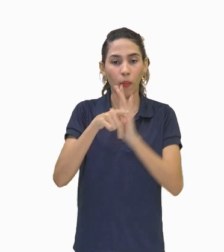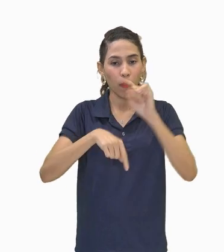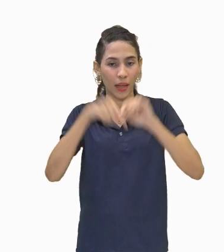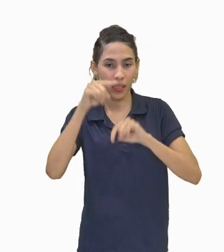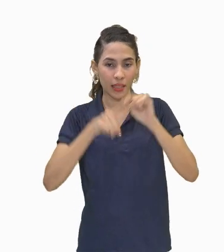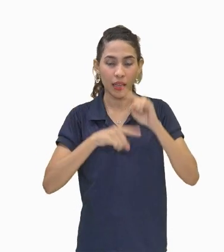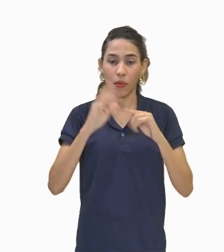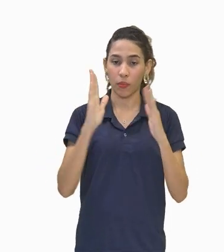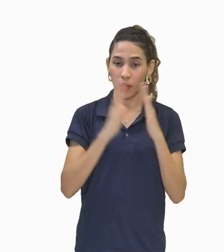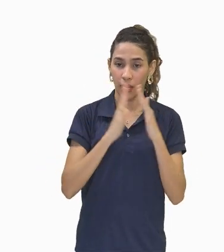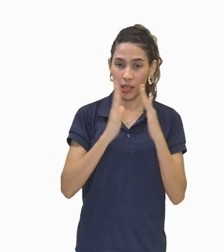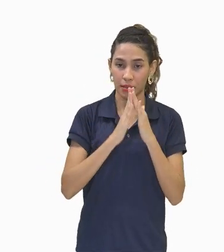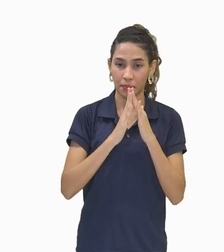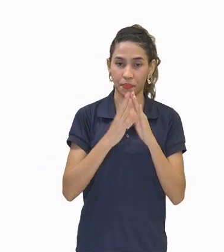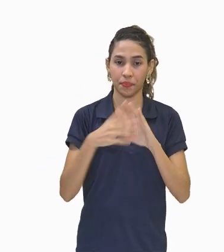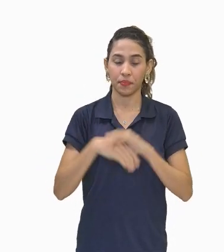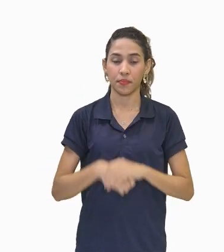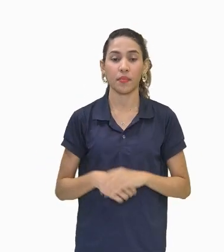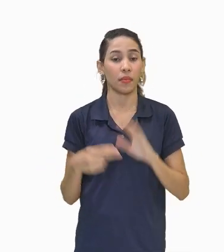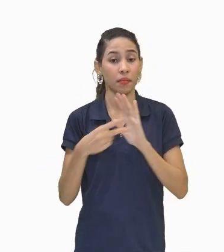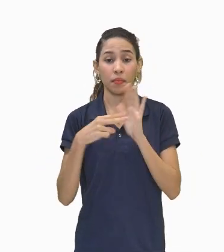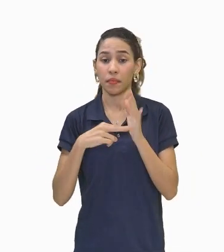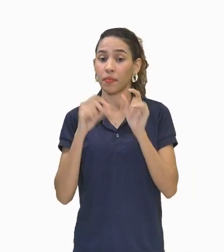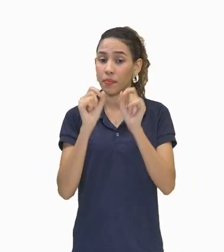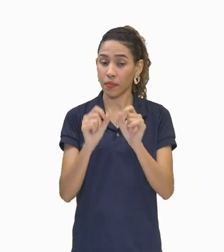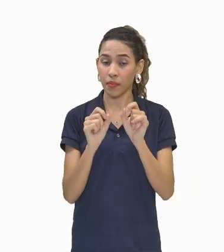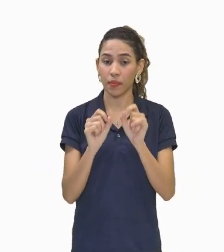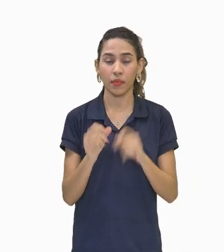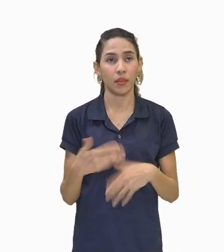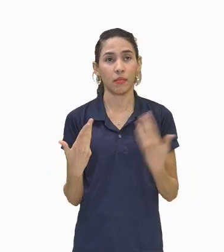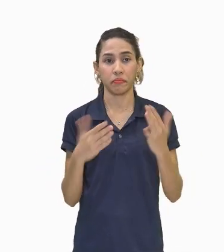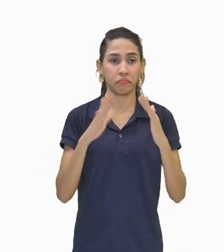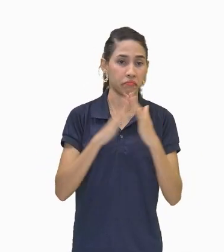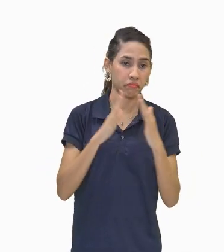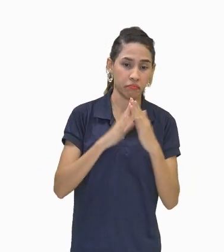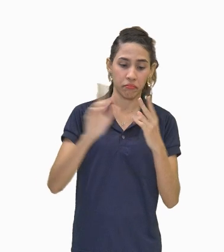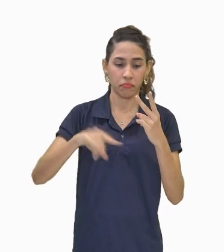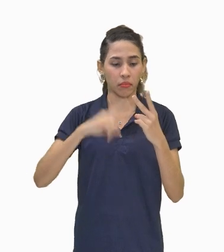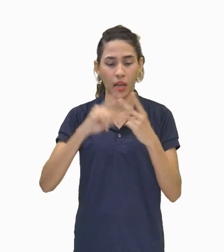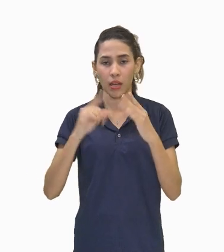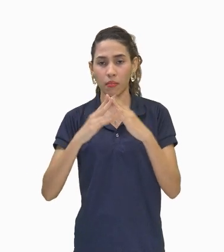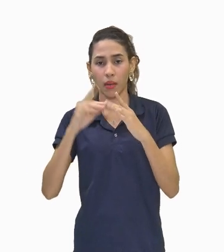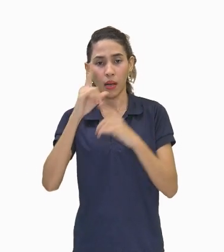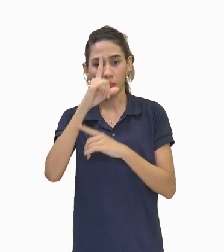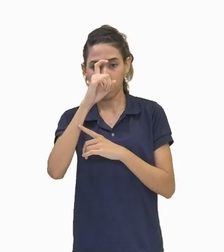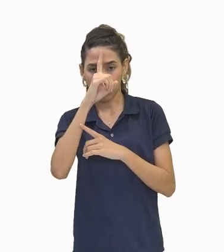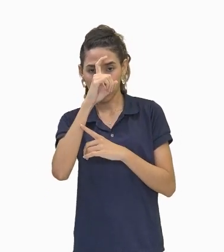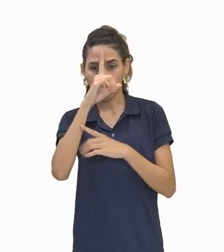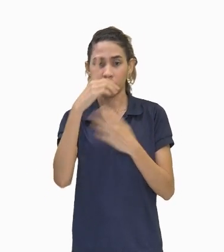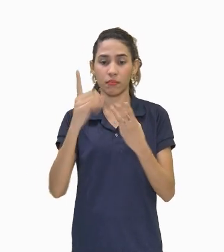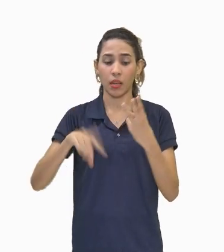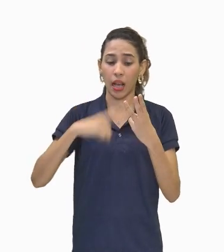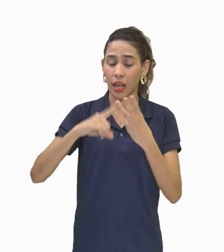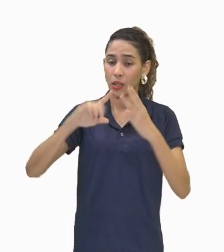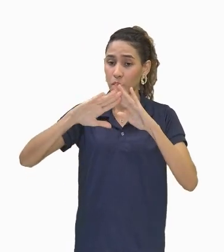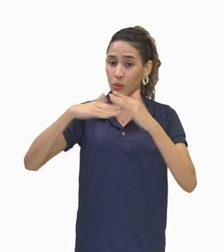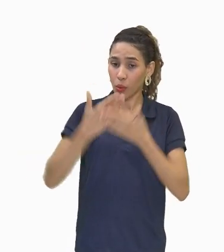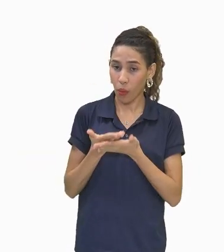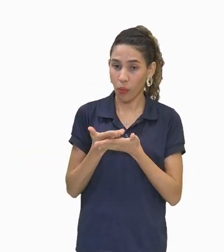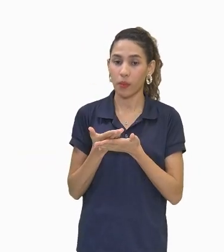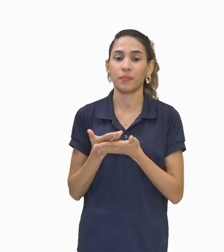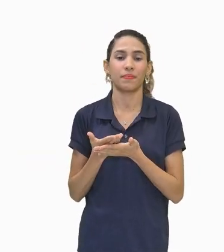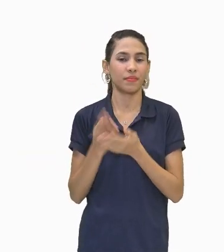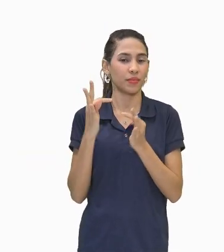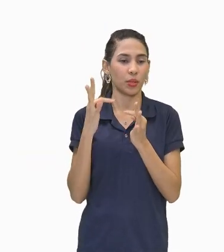em hospitais, nas escolas, todas elas funcionam em um circuito